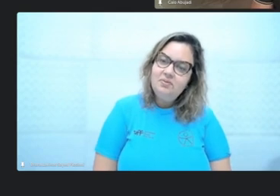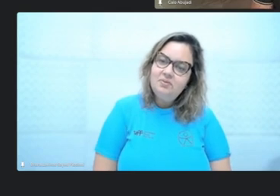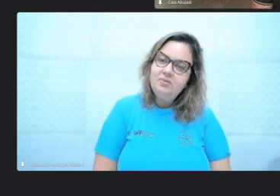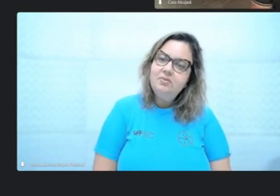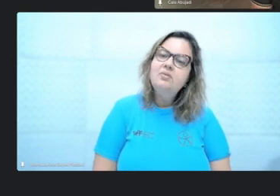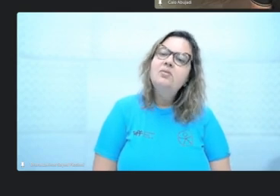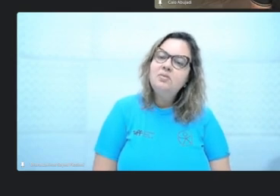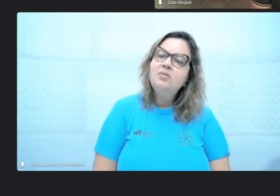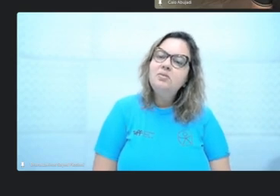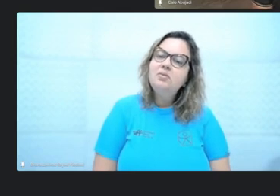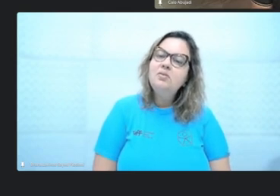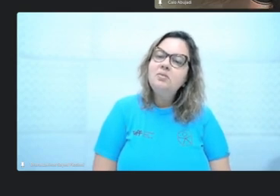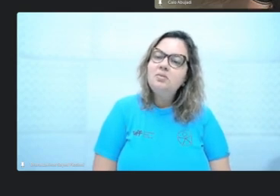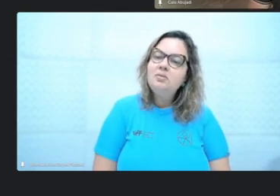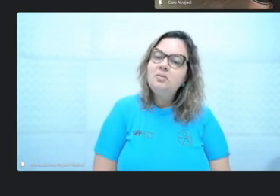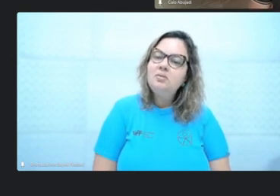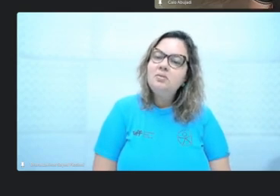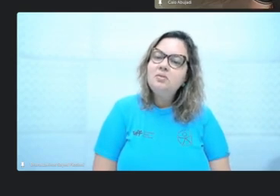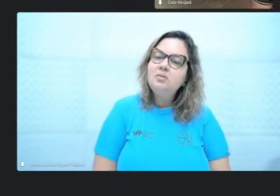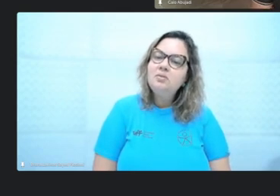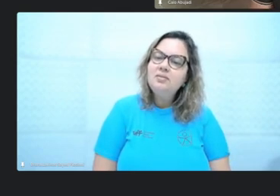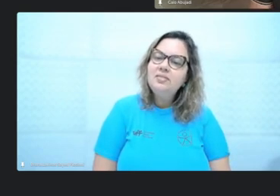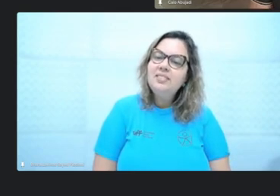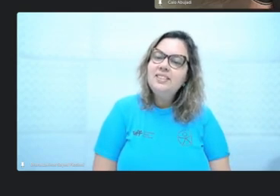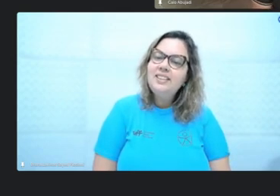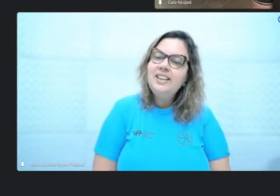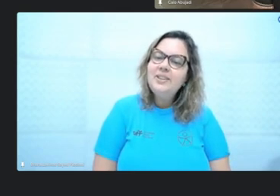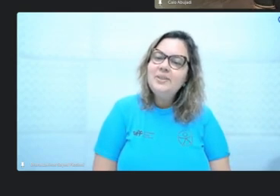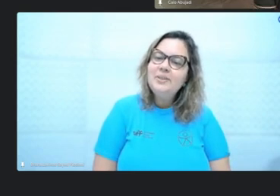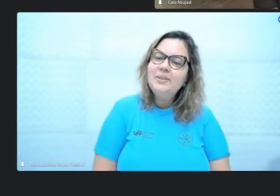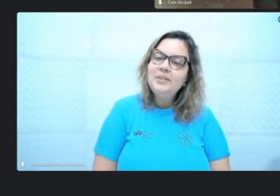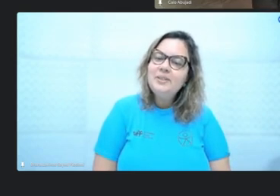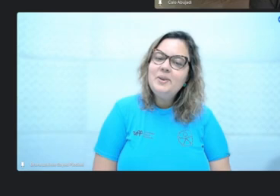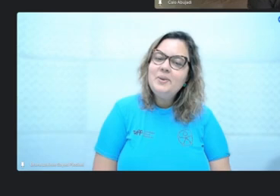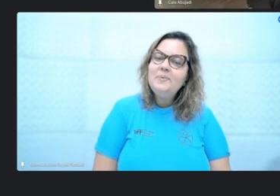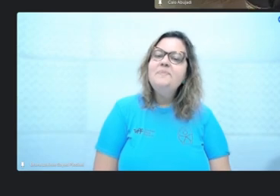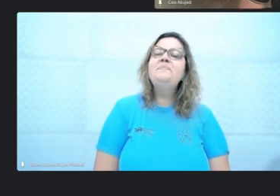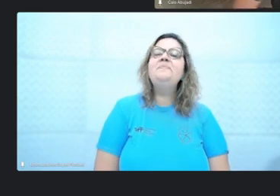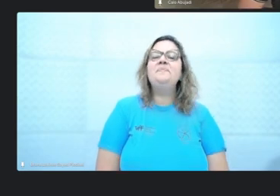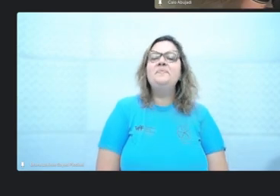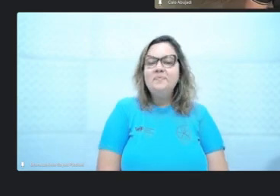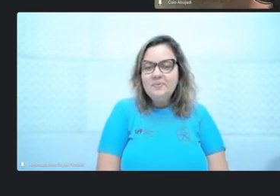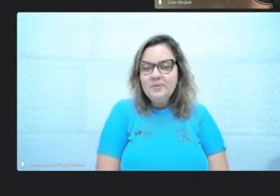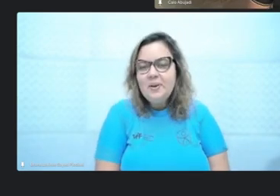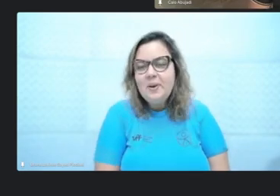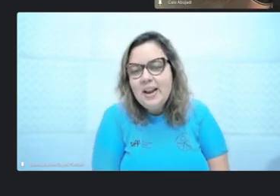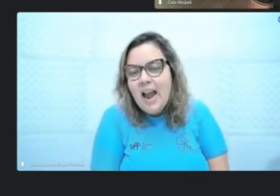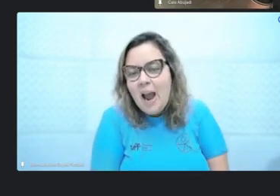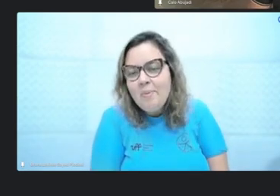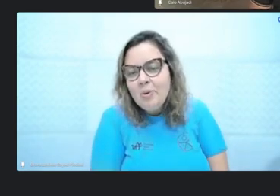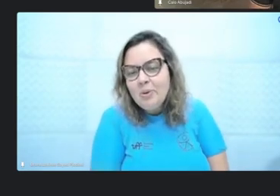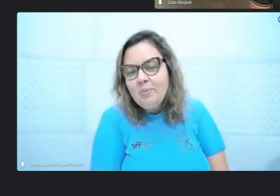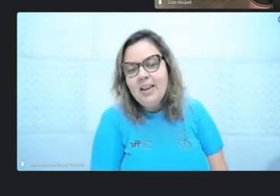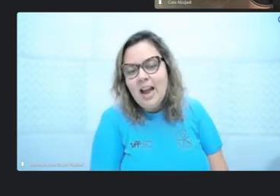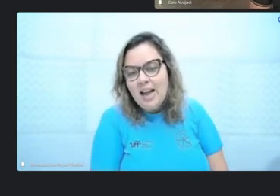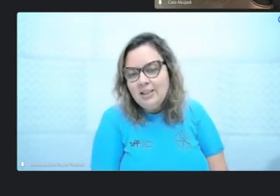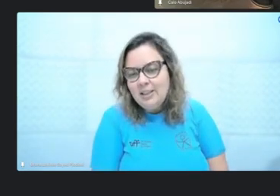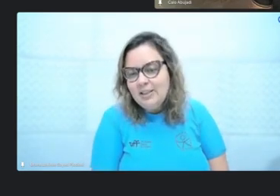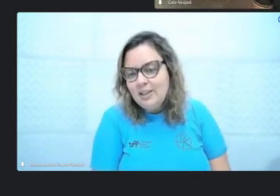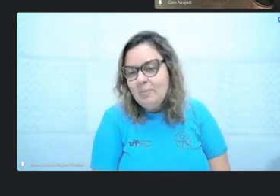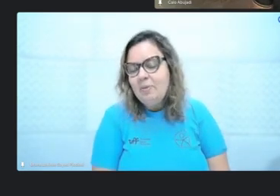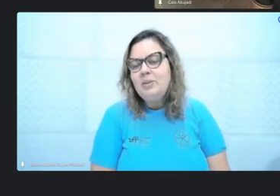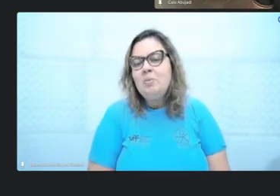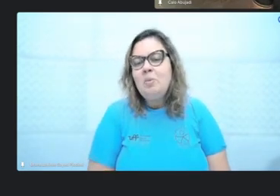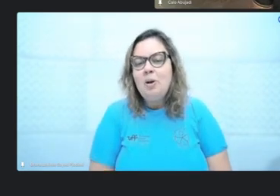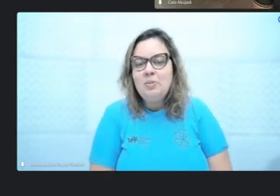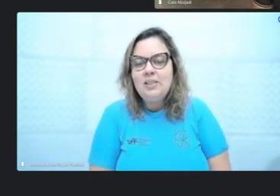saíram, mas logo que sair, explode nas redes sociais e aí poder participar. Caio, muito obrigado,